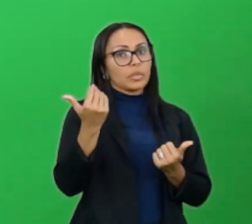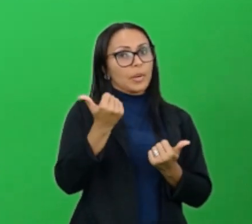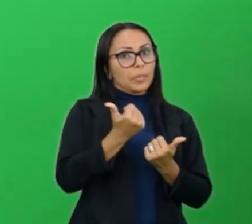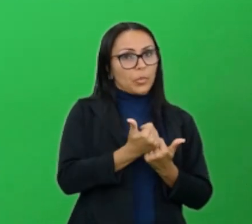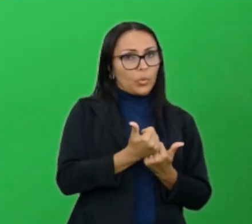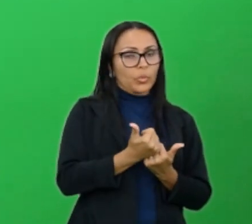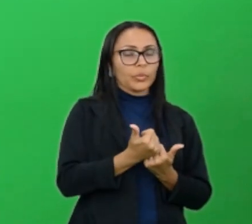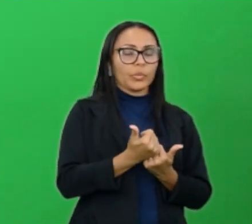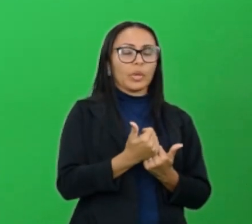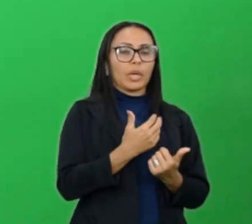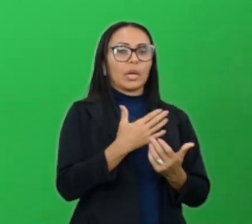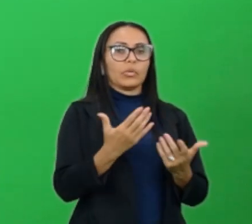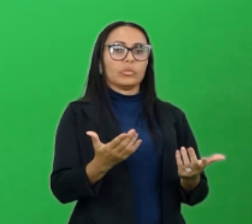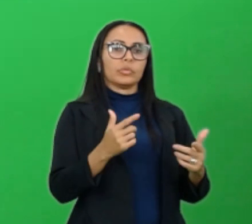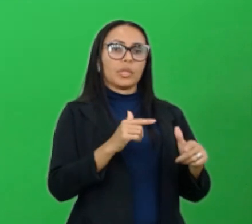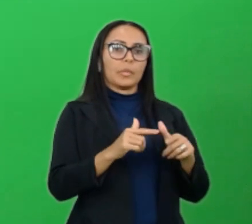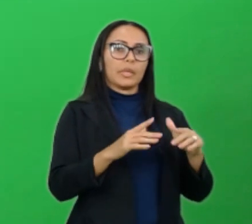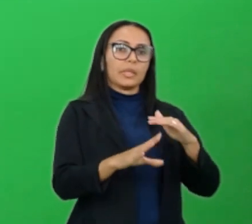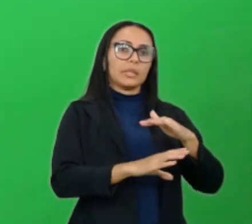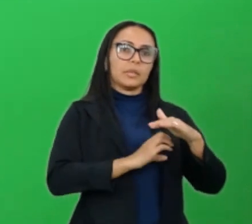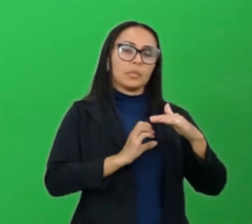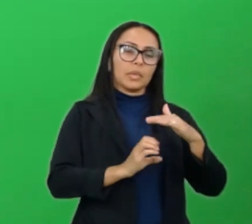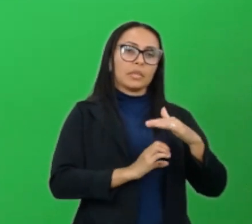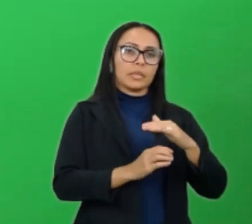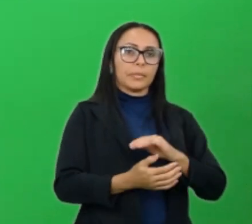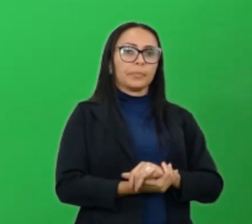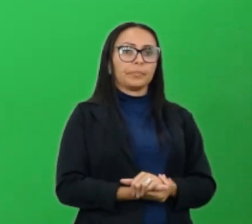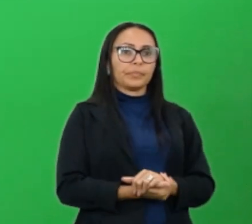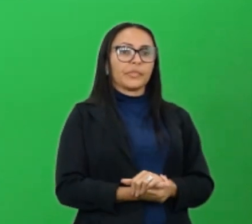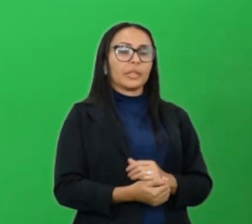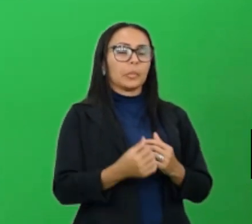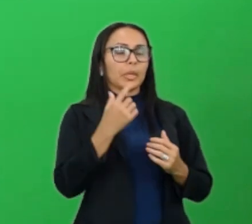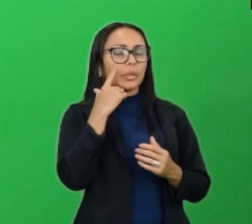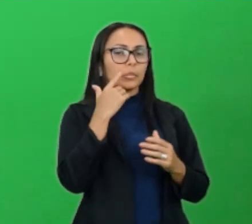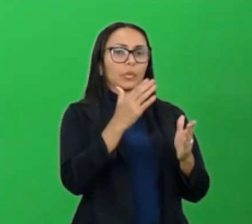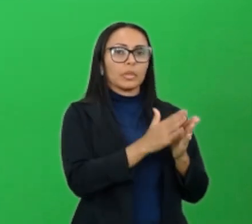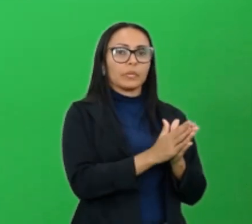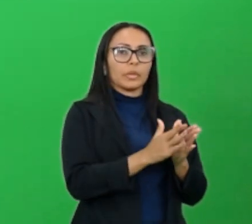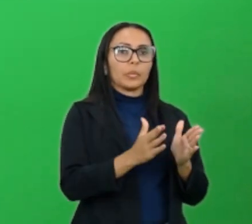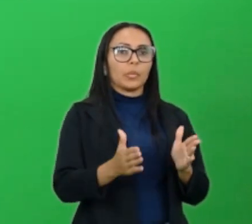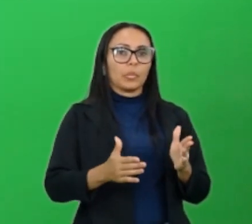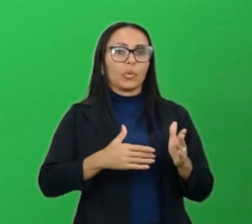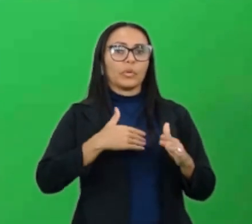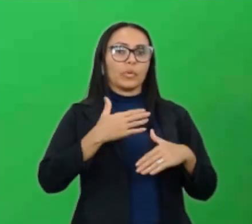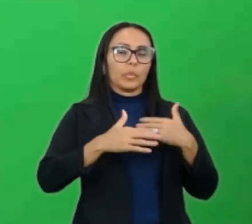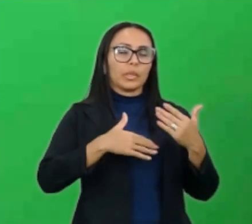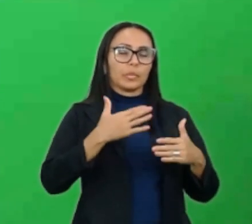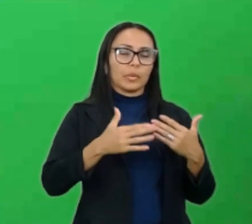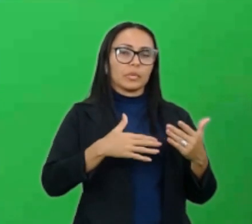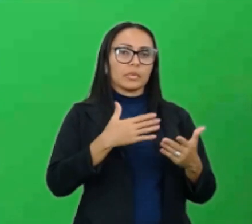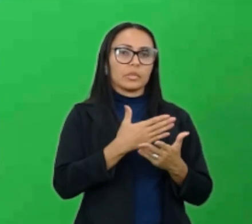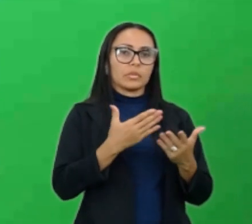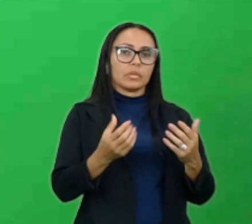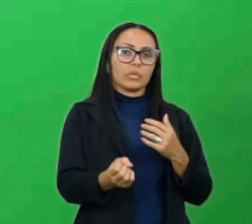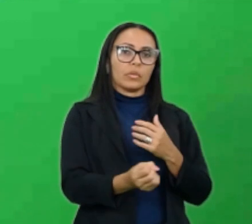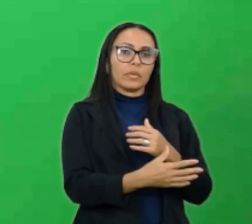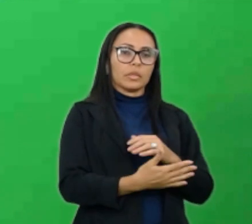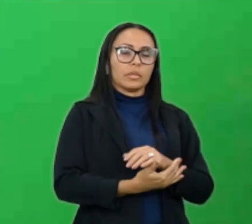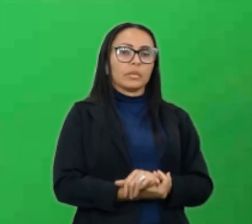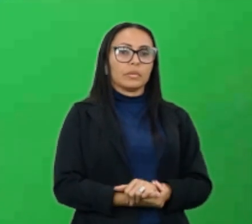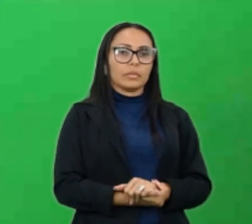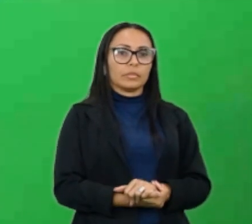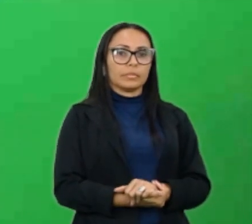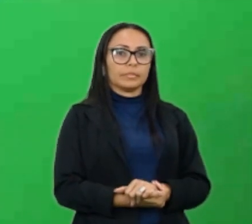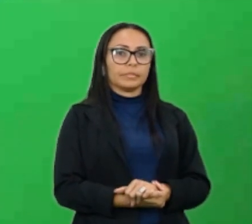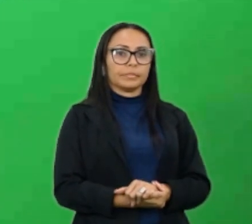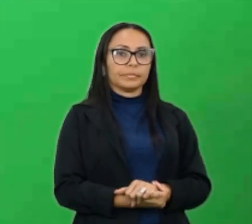das empresas, uma vez que os serviços prestados podem fomentar o processo de inovação nas empresas. Bom, uma